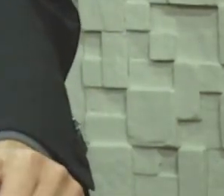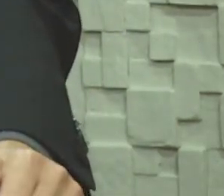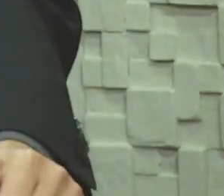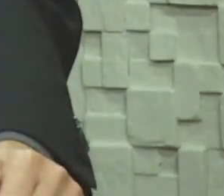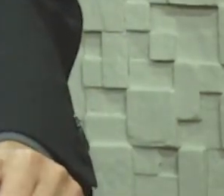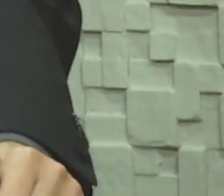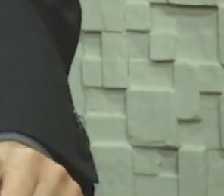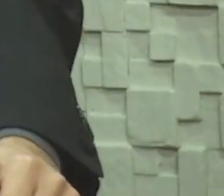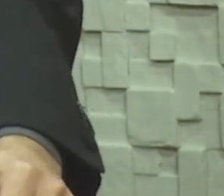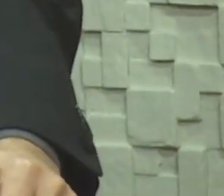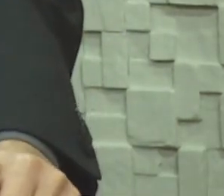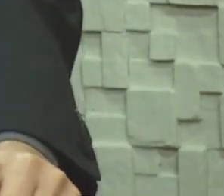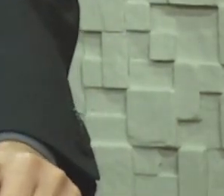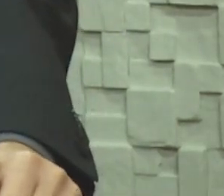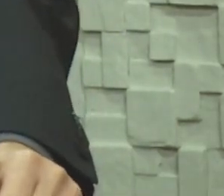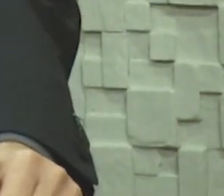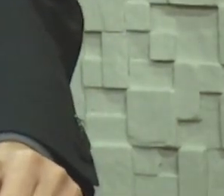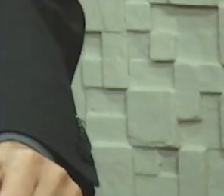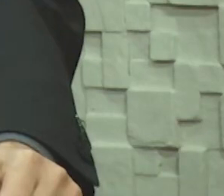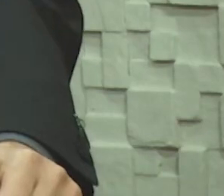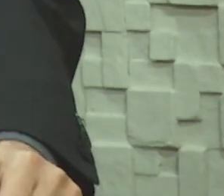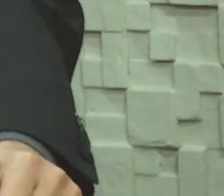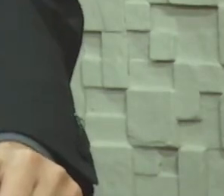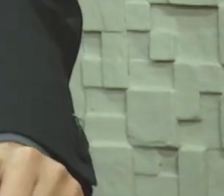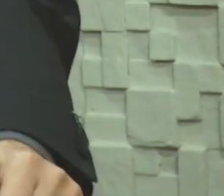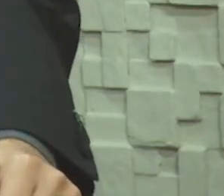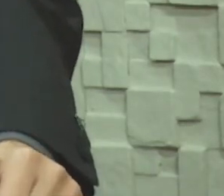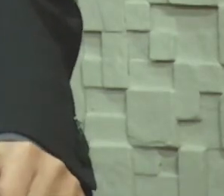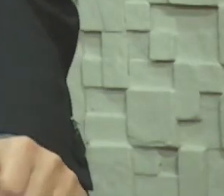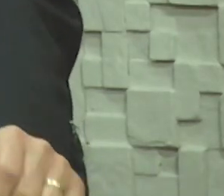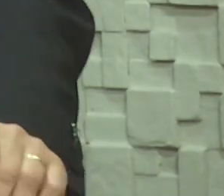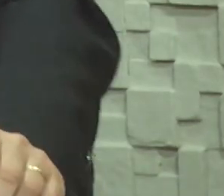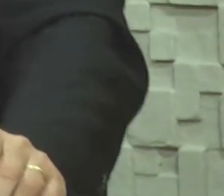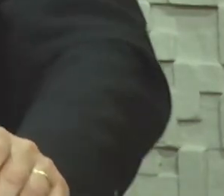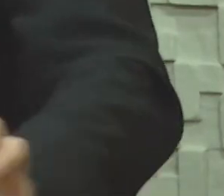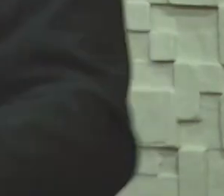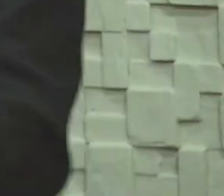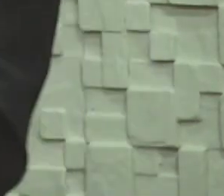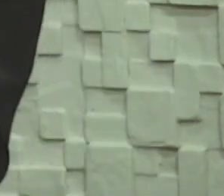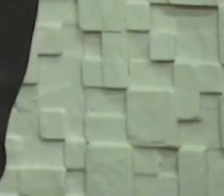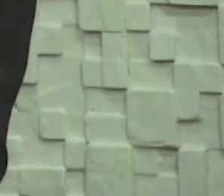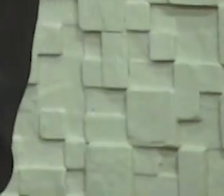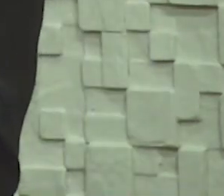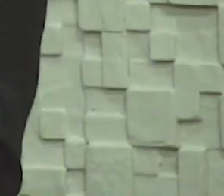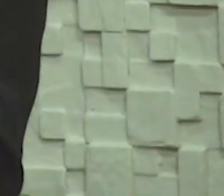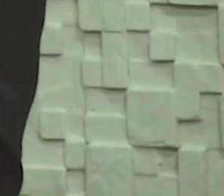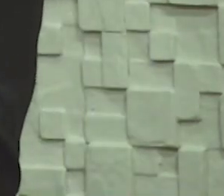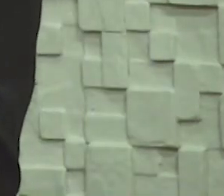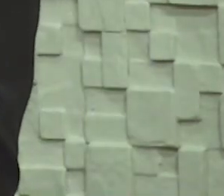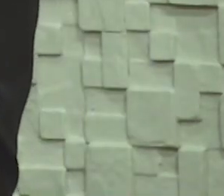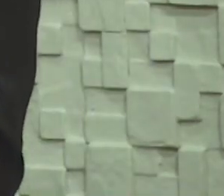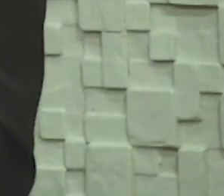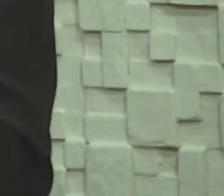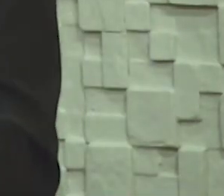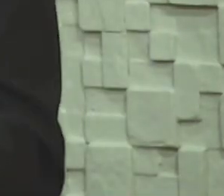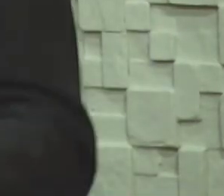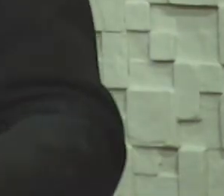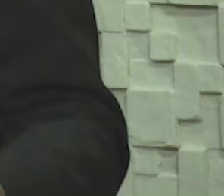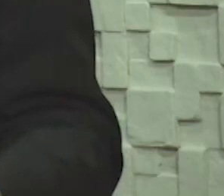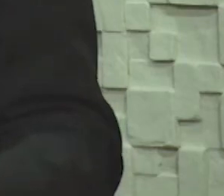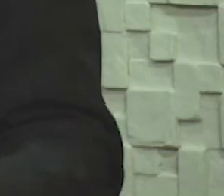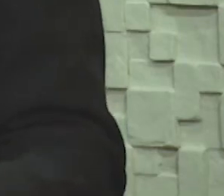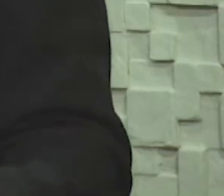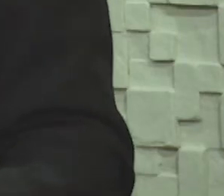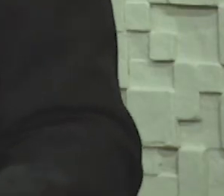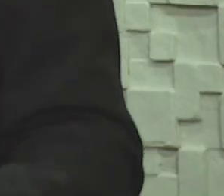né então toda a família participou da ósse e o professor Rodolfo Krieger ainda participa até os dias de hoje e